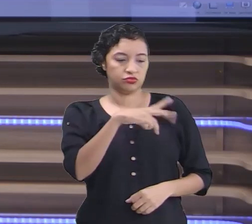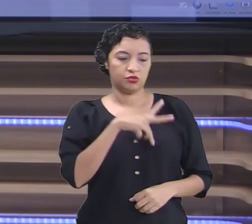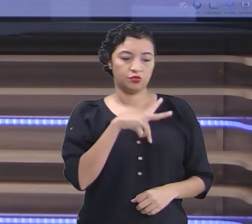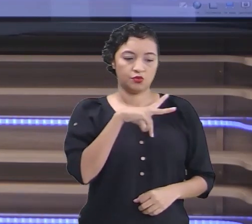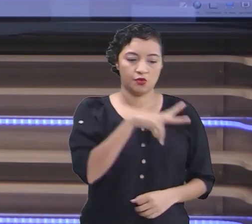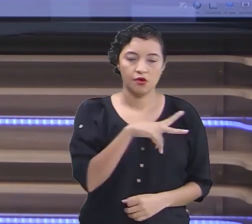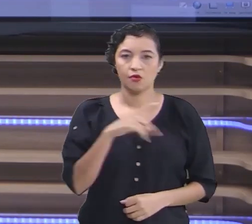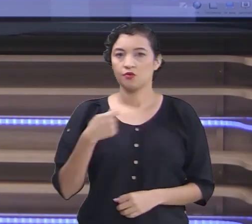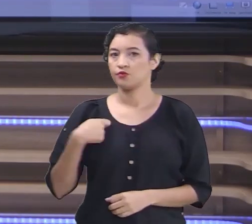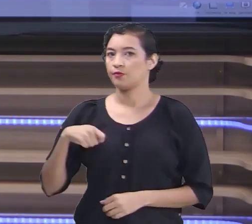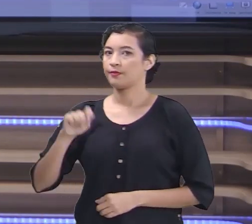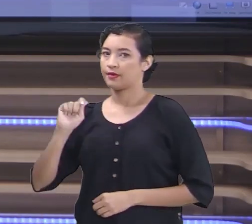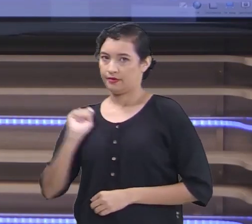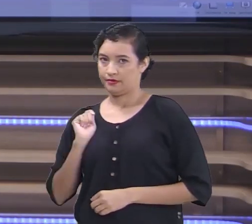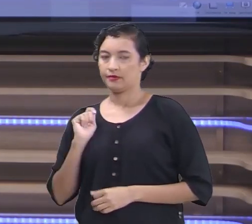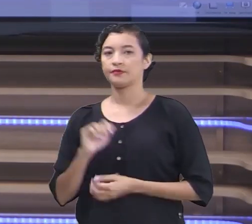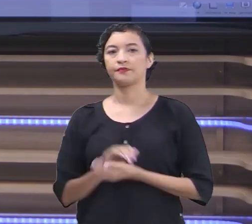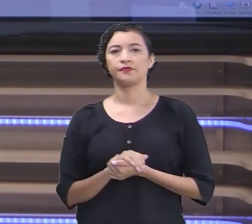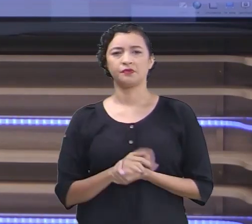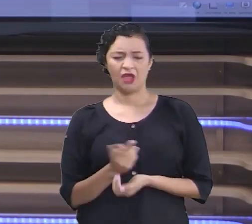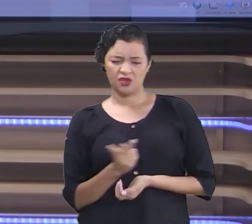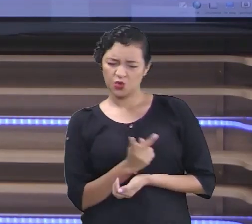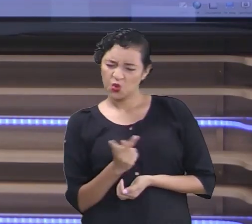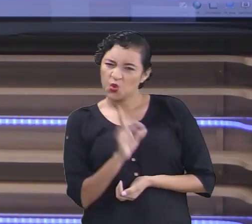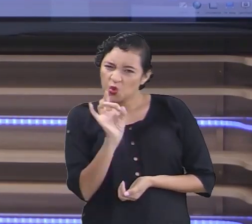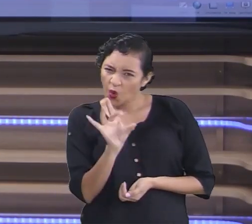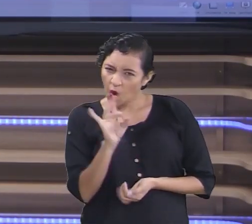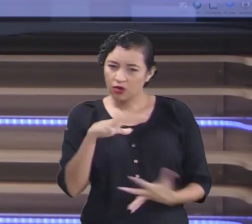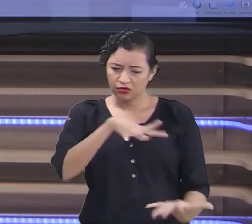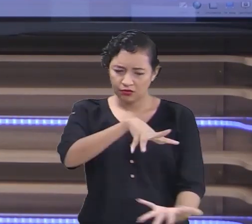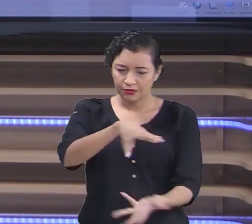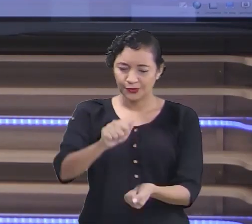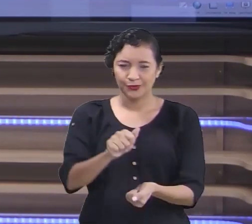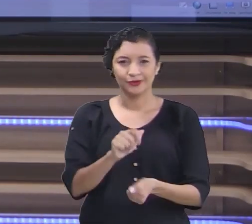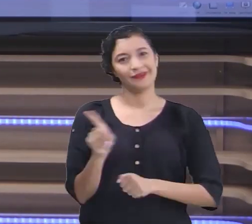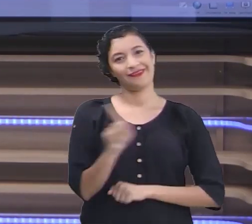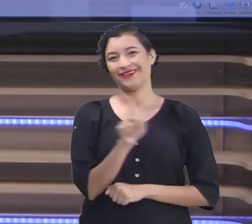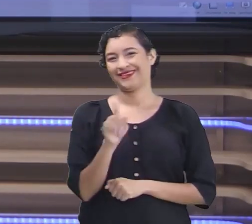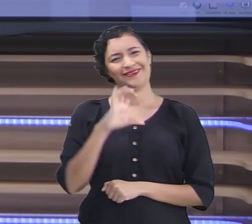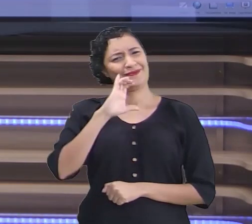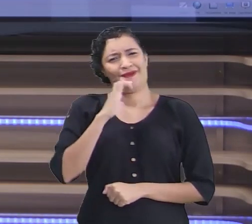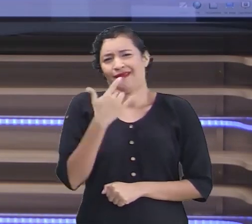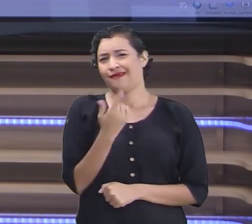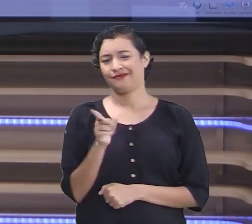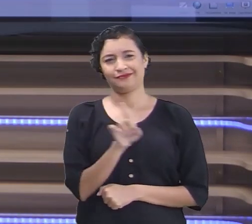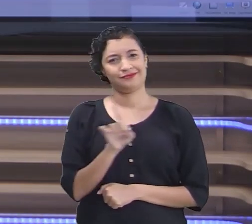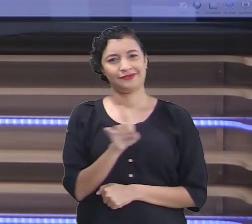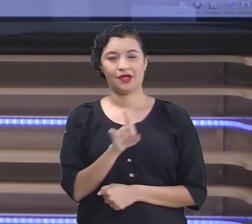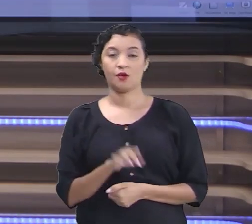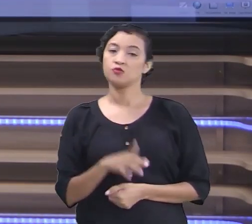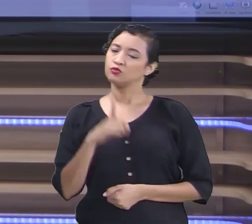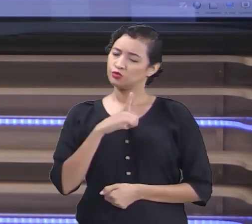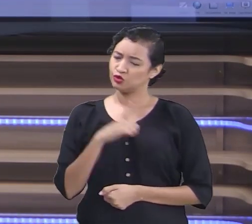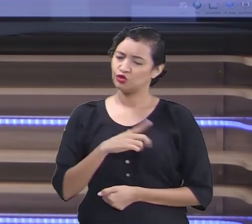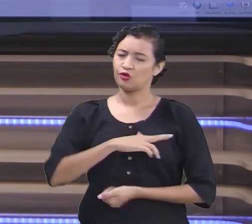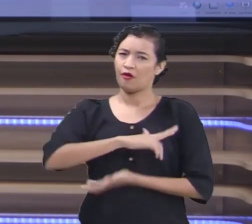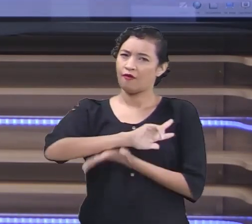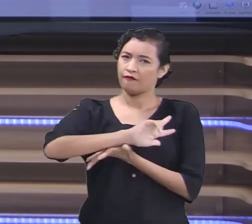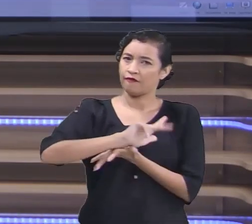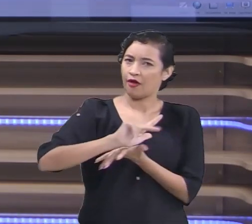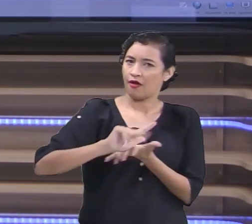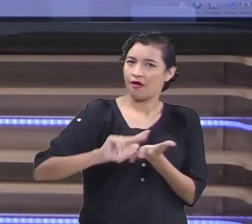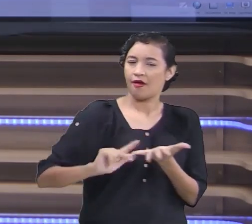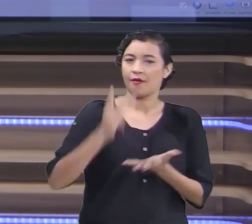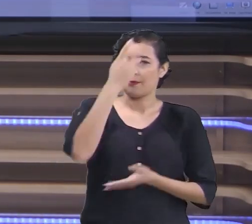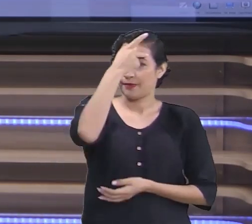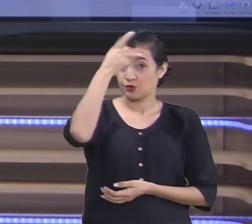e Espanha. Mas existiam só eles no mundo? Claro que não. Já existiam várias pessoas, mas eram os dois